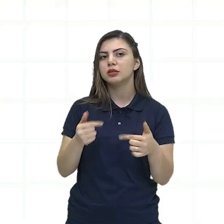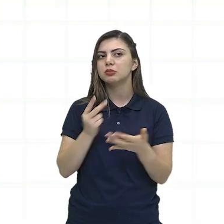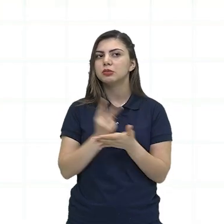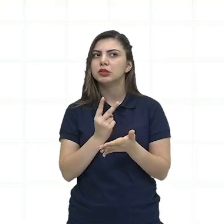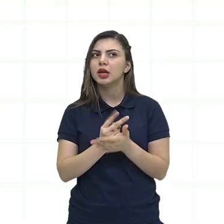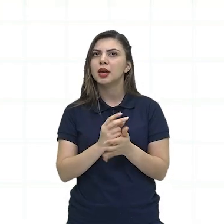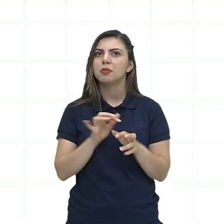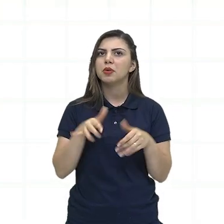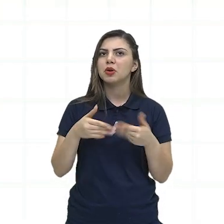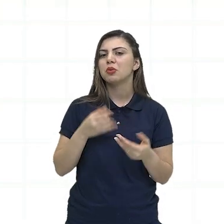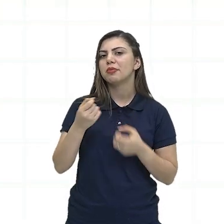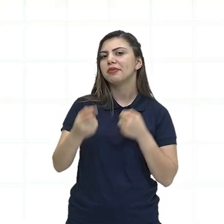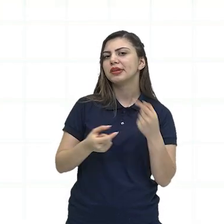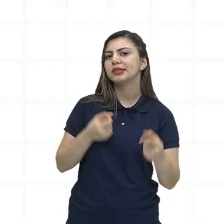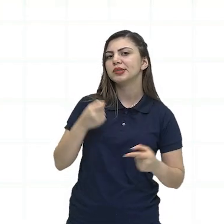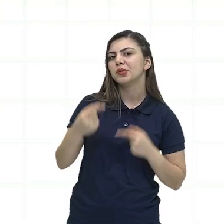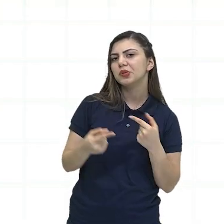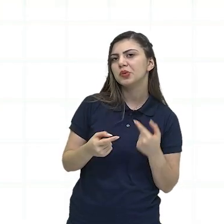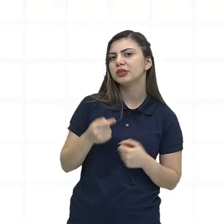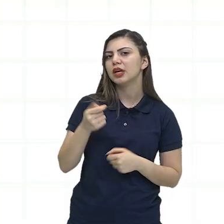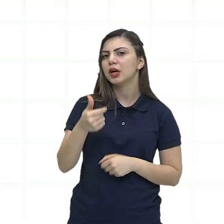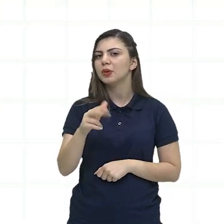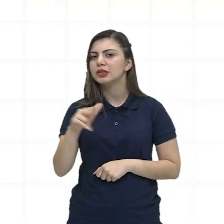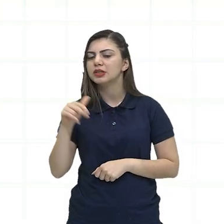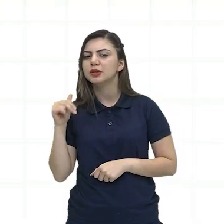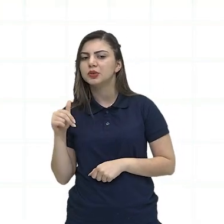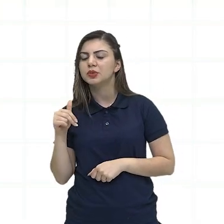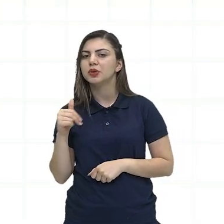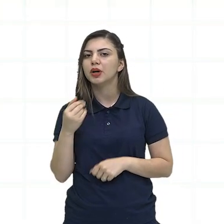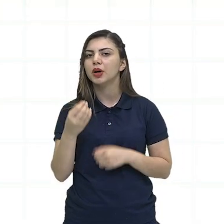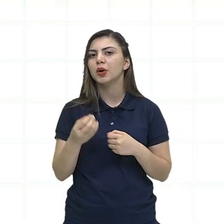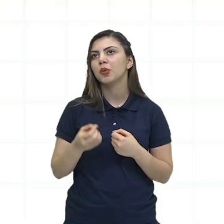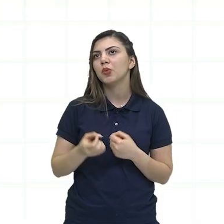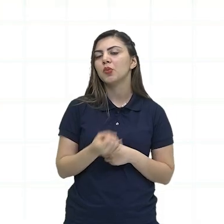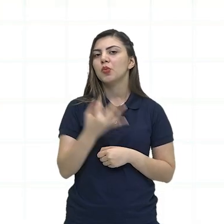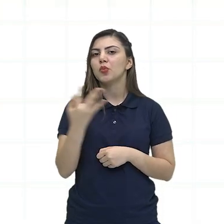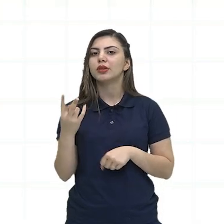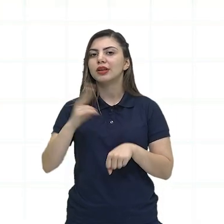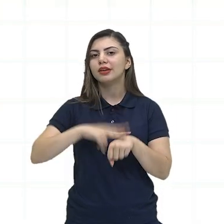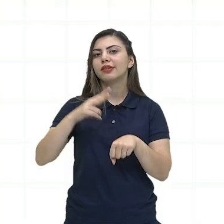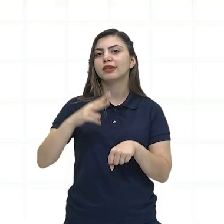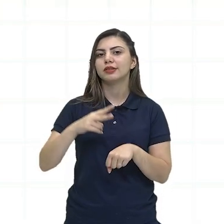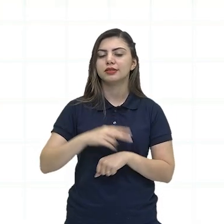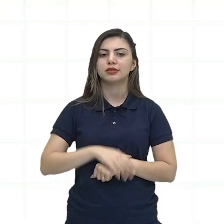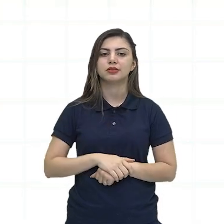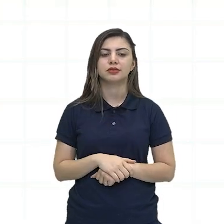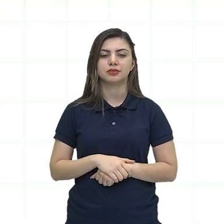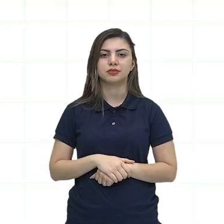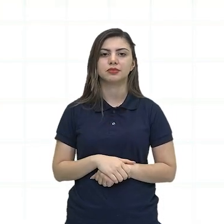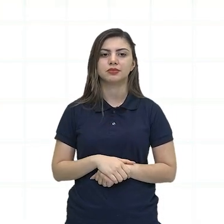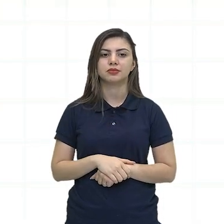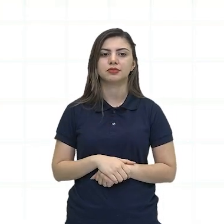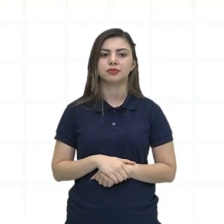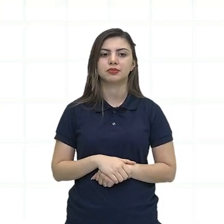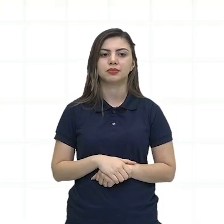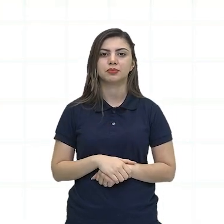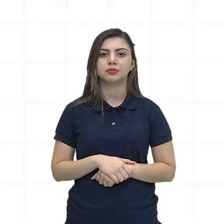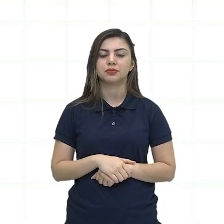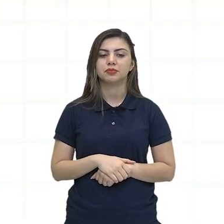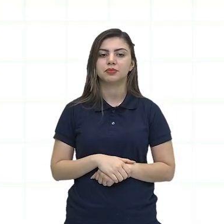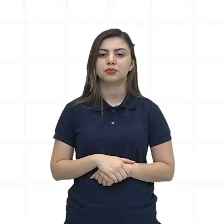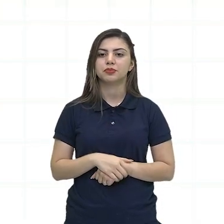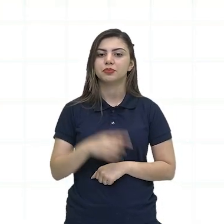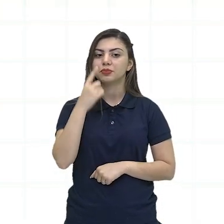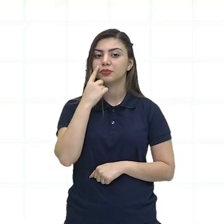Eles vão dizer quantas vezes, né, você faz algo, alguém faz algo. Então, olha só.